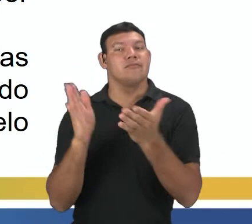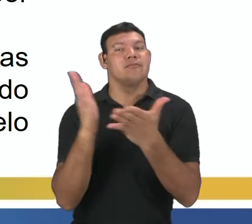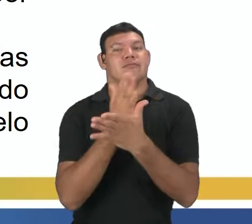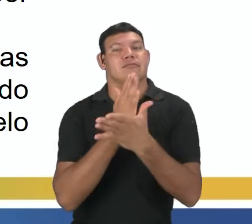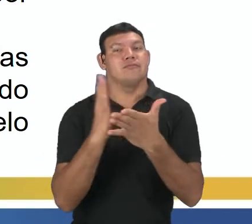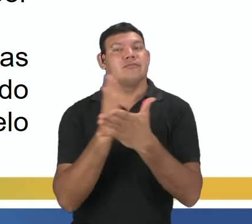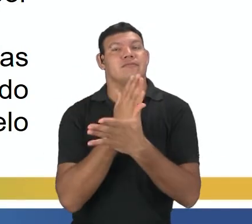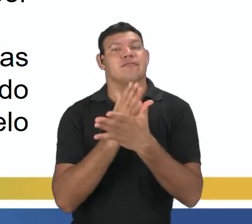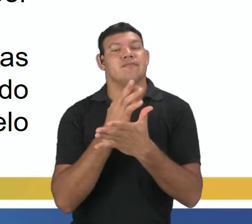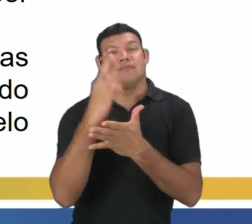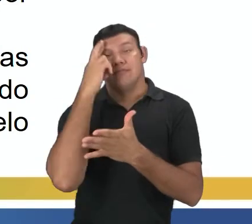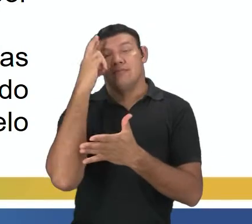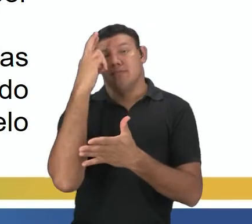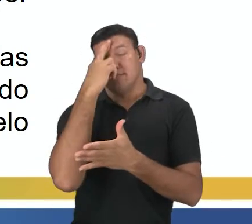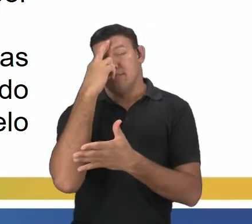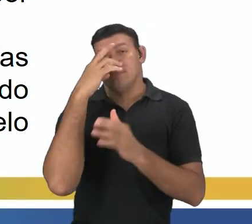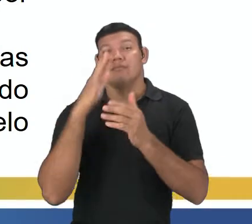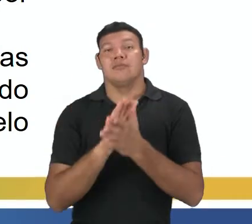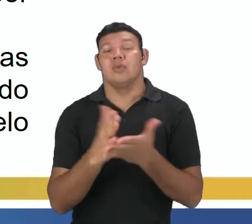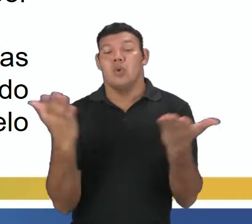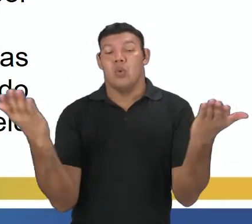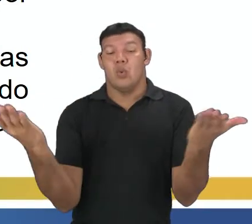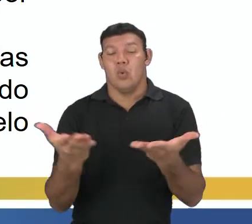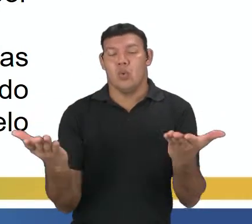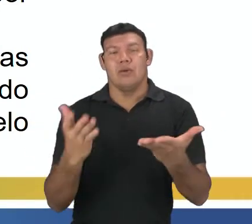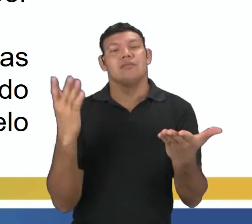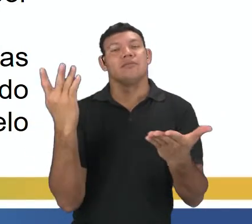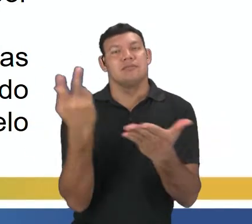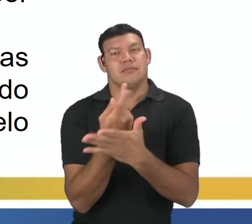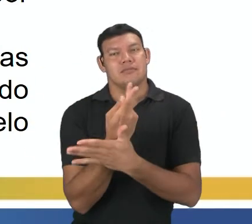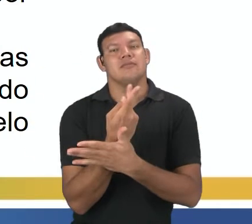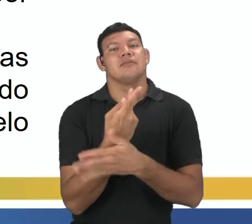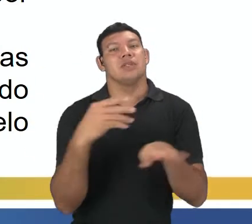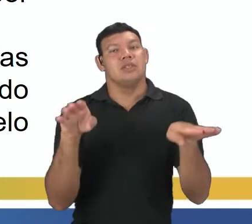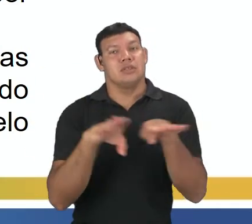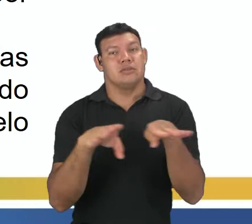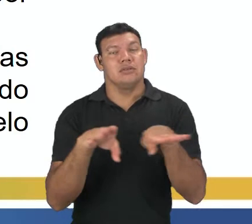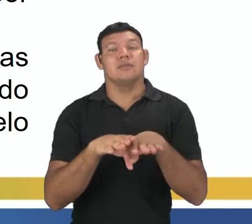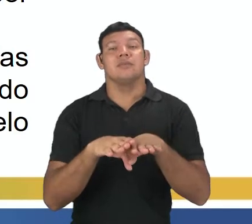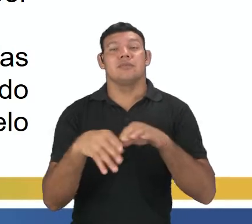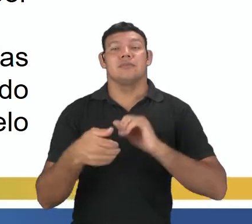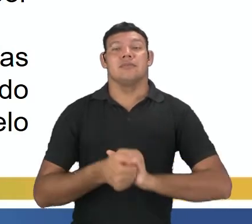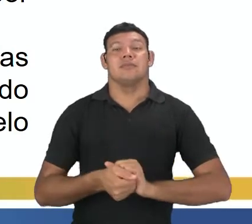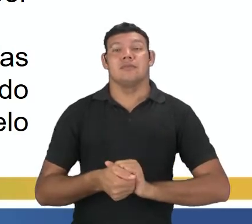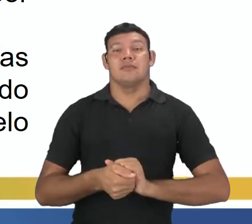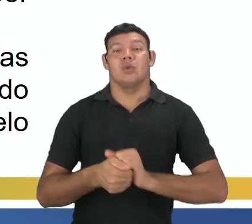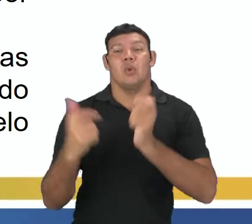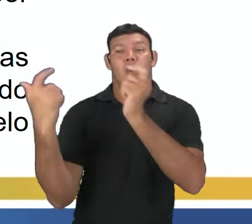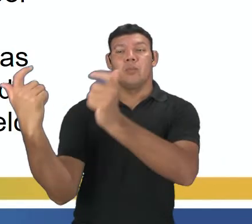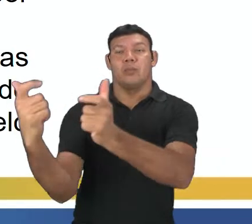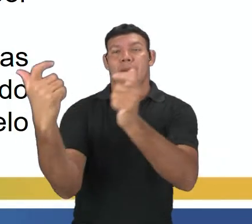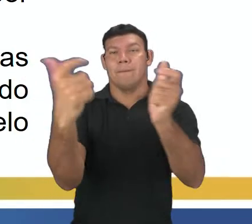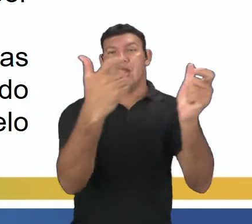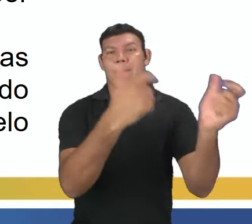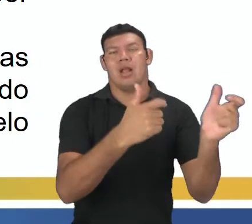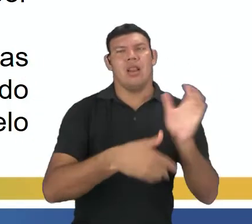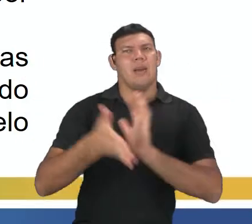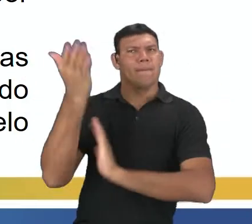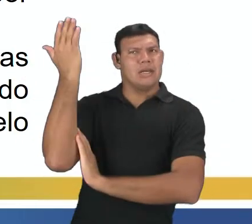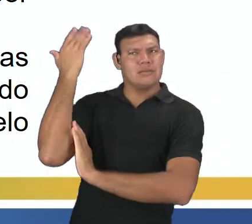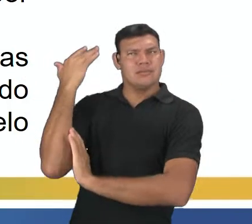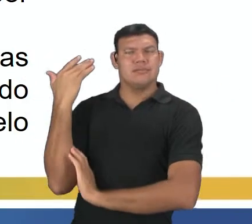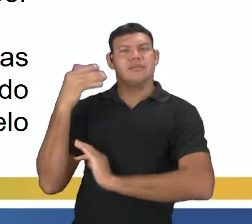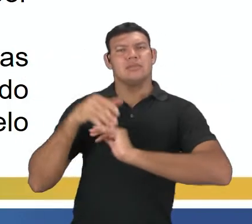histórias que se passam nos dias de hoje, e outros podem se passar em algum lugar do passado ou